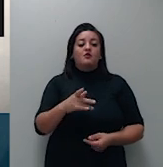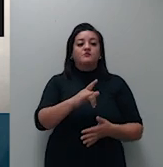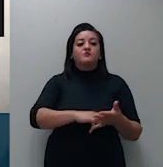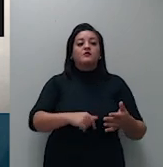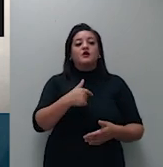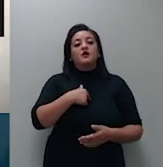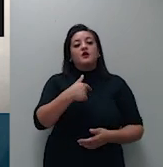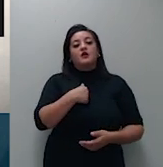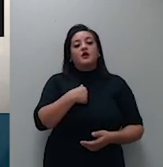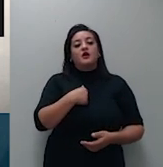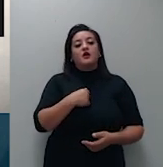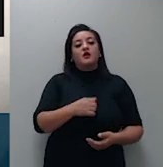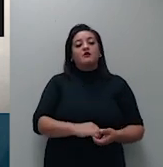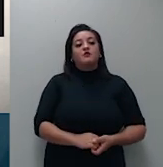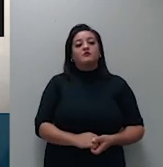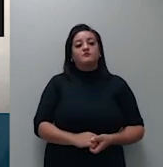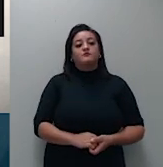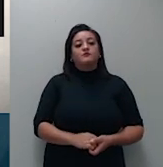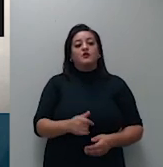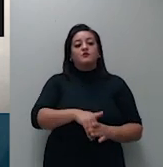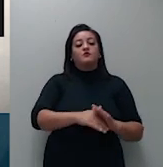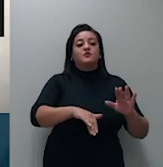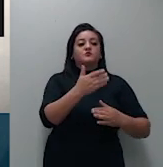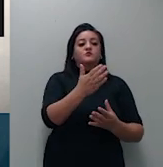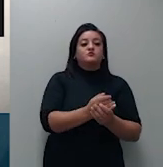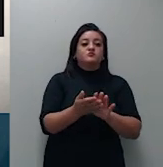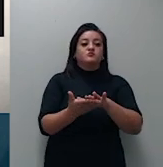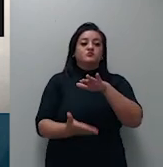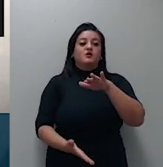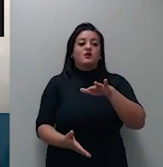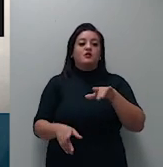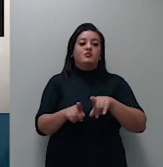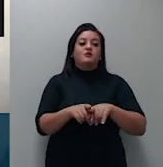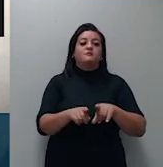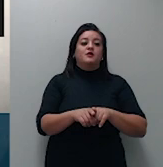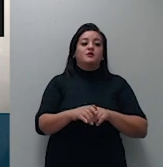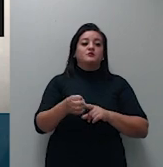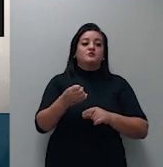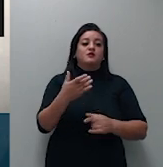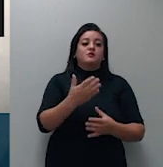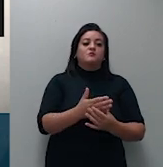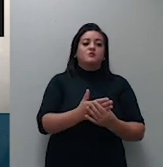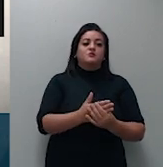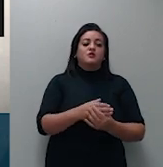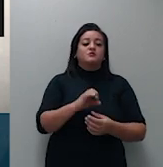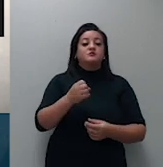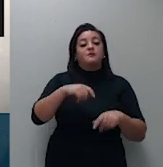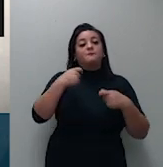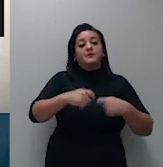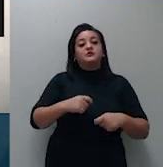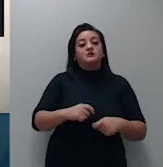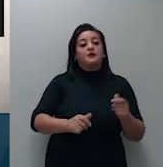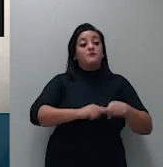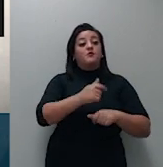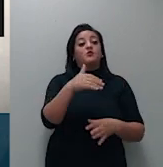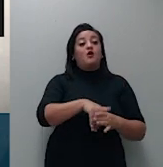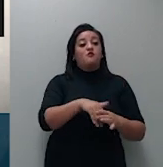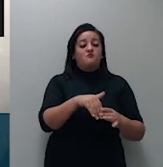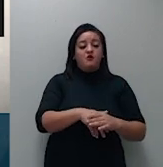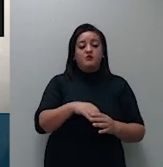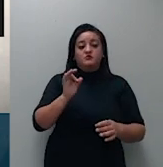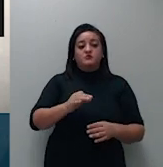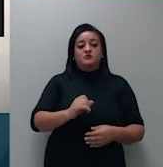recebidos eu ficaria com vista dos Autos e oportunamente você nunca vão se apresentar o